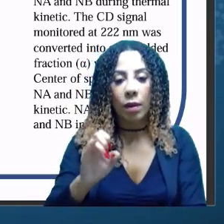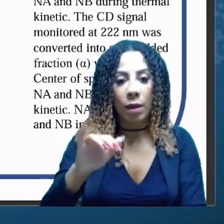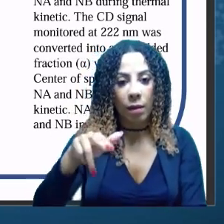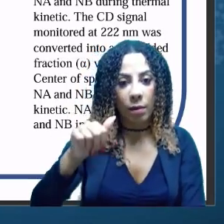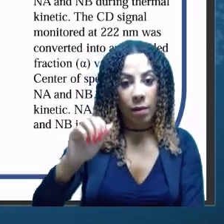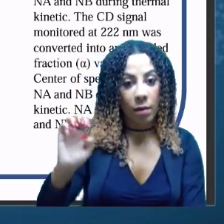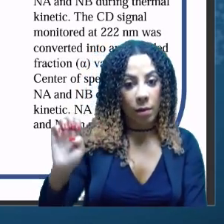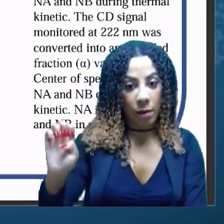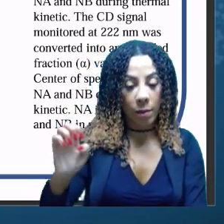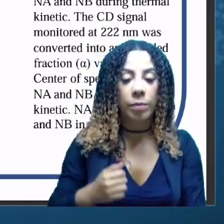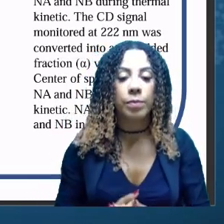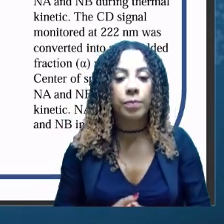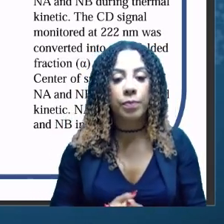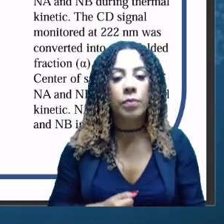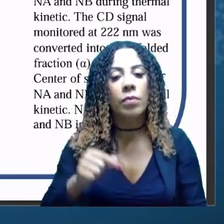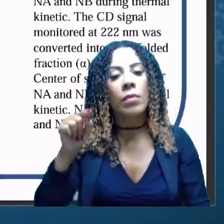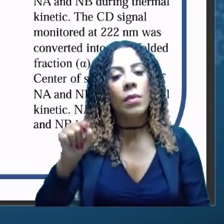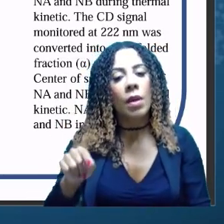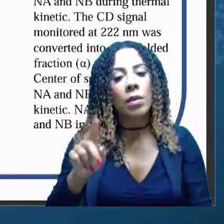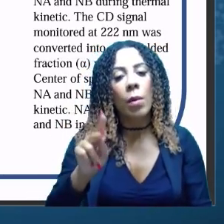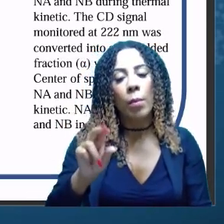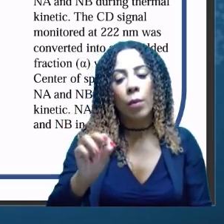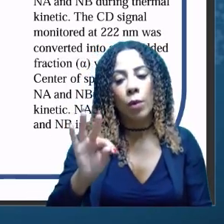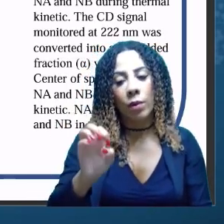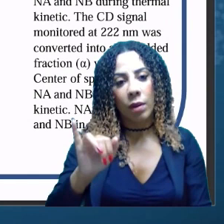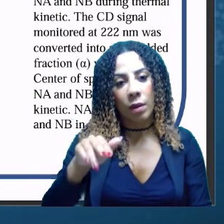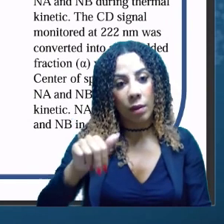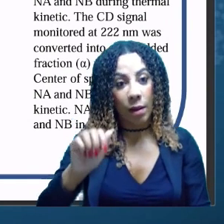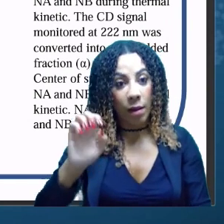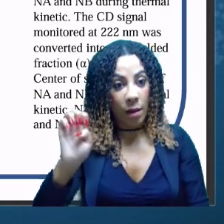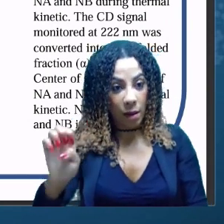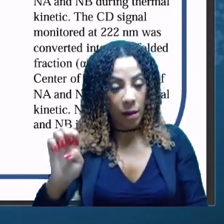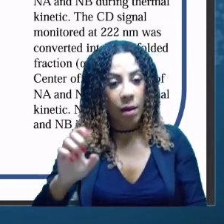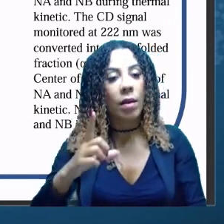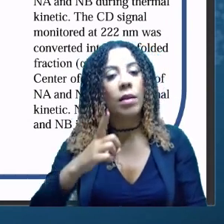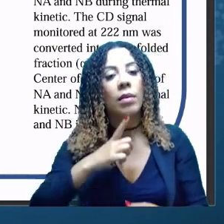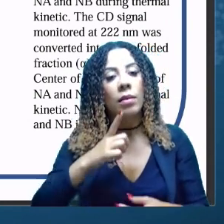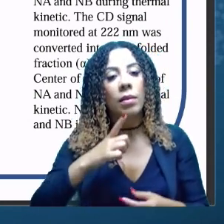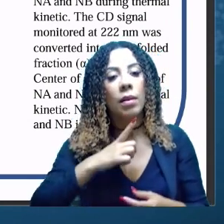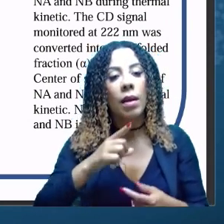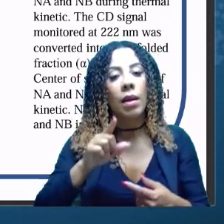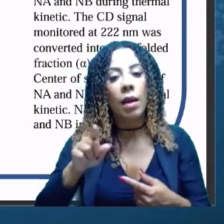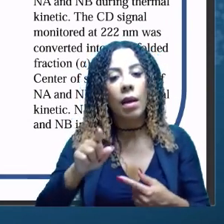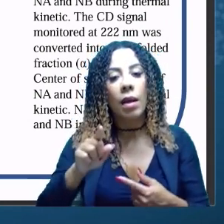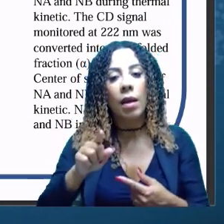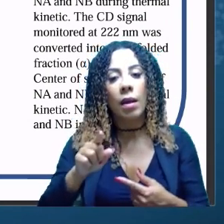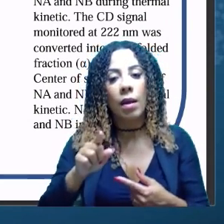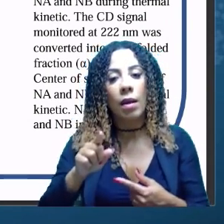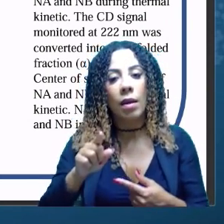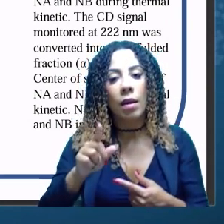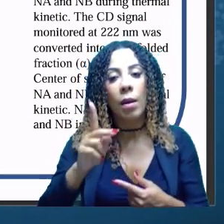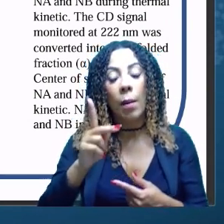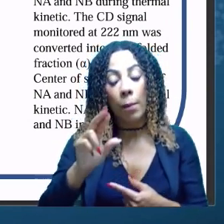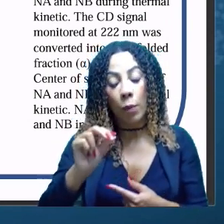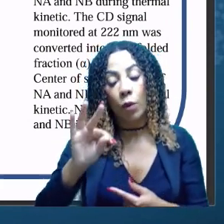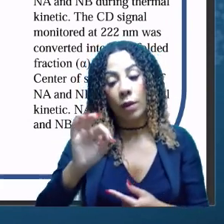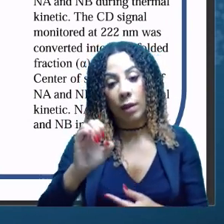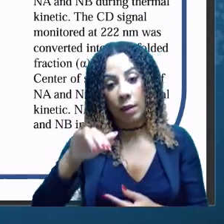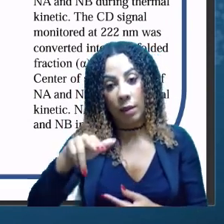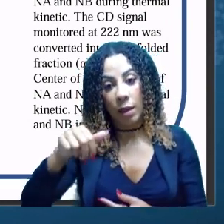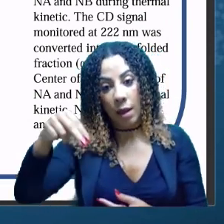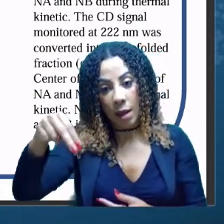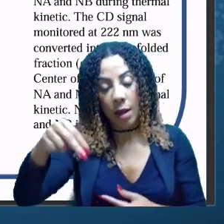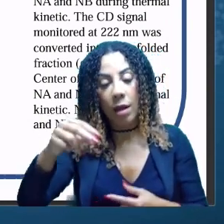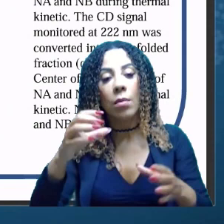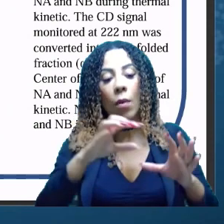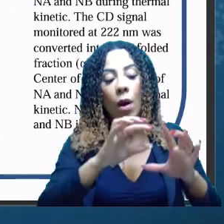Essa proteína N ela foi submetida a uma cinética térmica, no qual a proteína NA foi submetida a uma temperatura, uma cinética